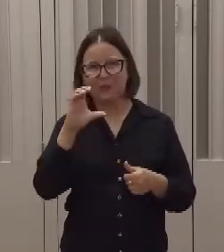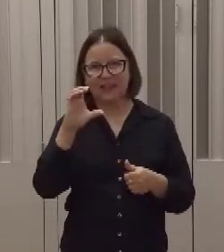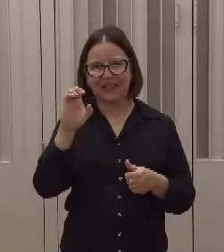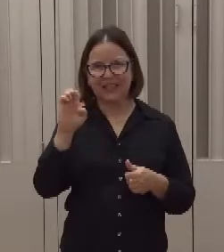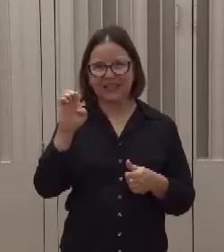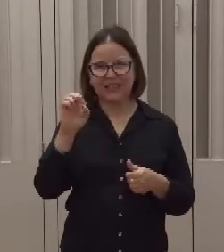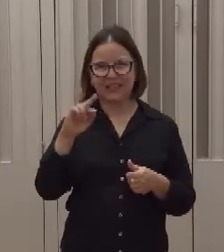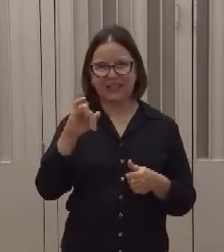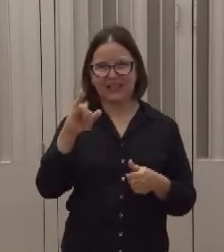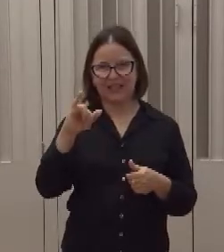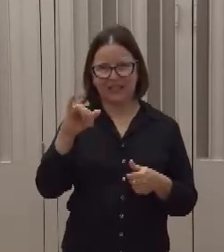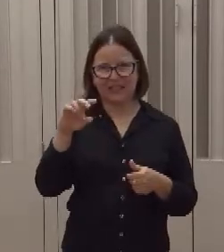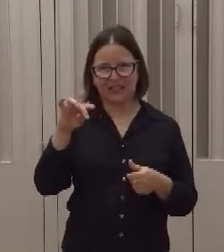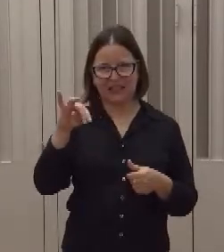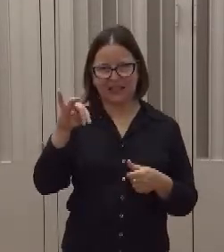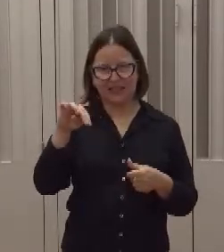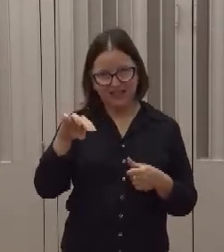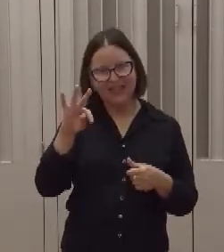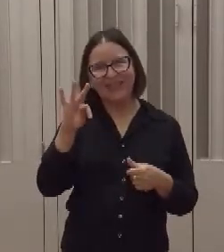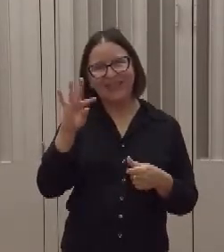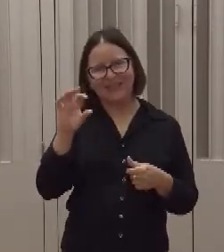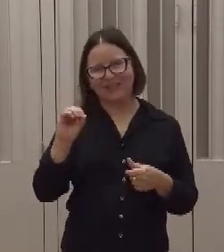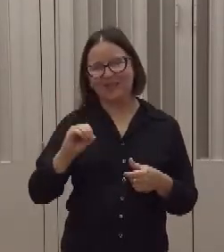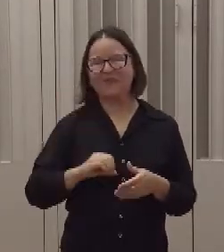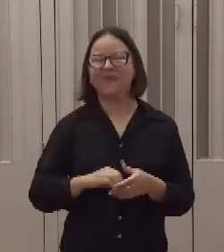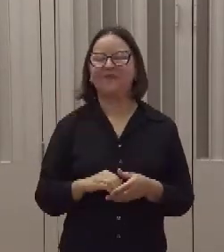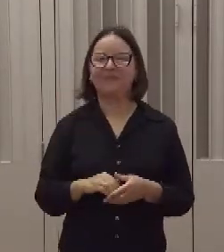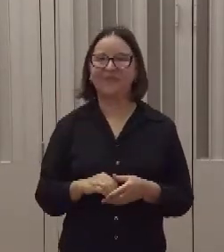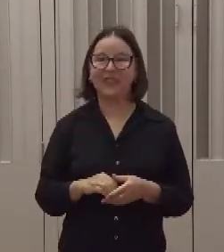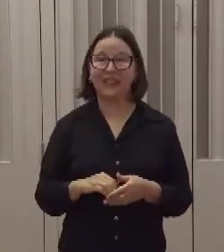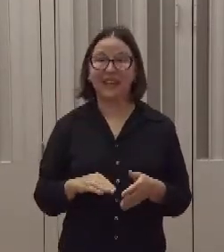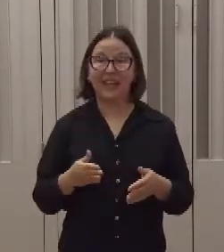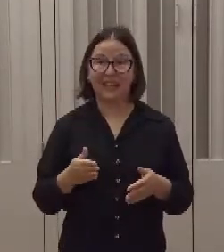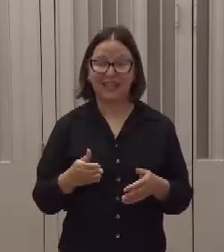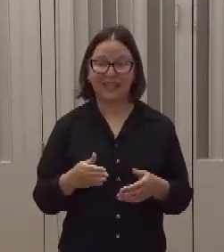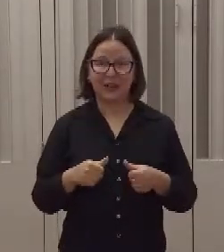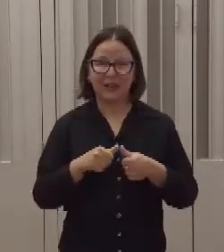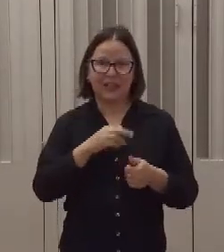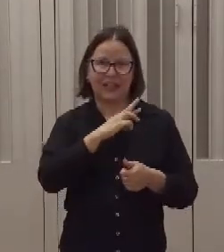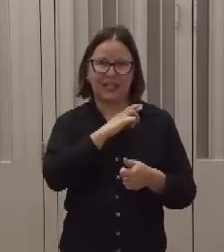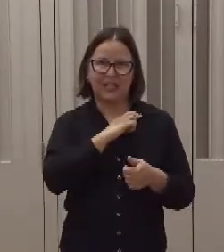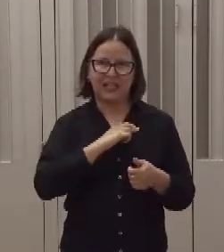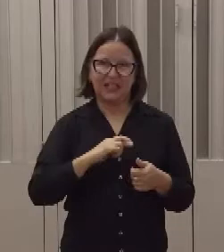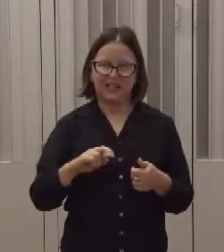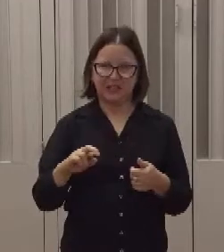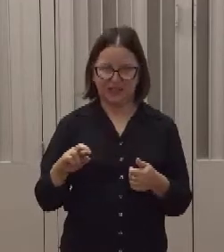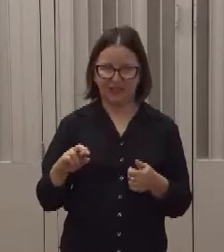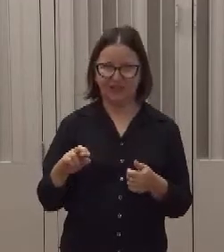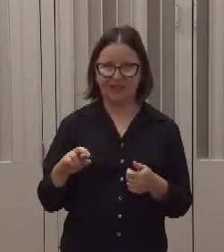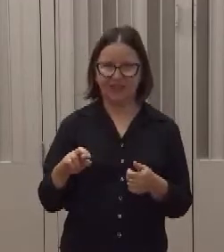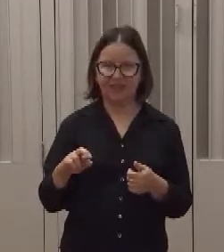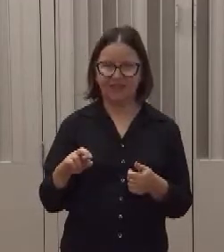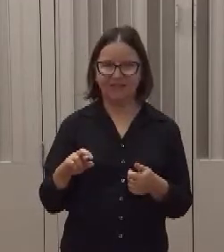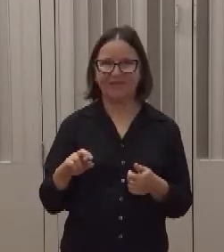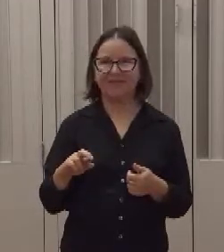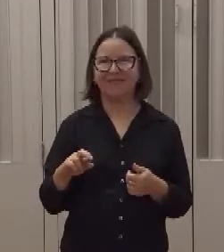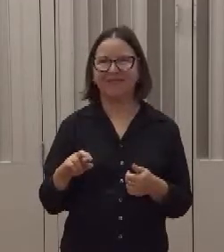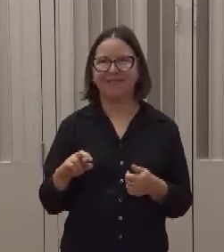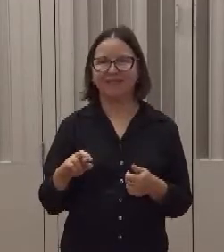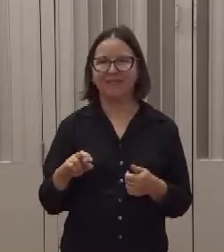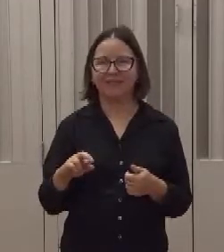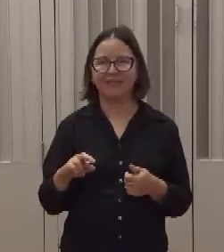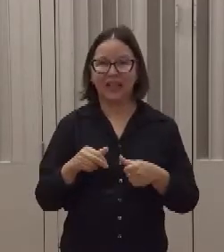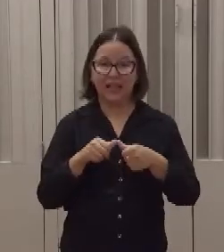o entendimento gnóstico da cristologia realmente é bastante complexo. Eles basicamente pregavam naquele tempo de